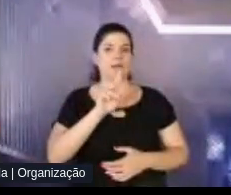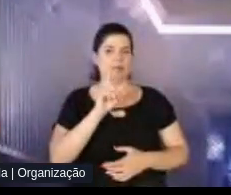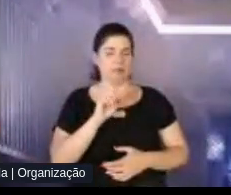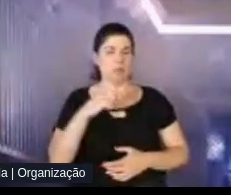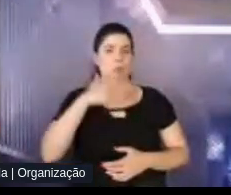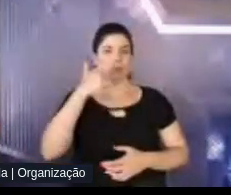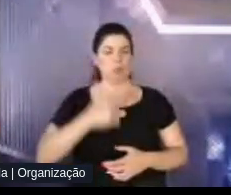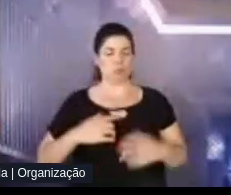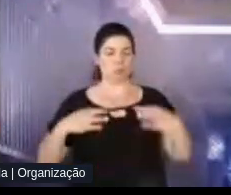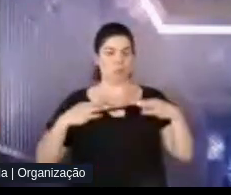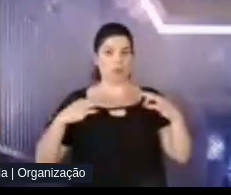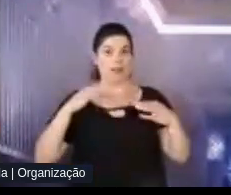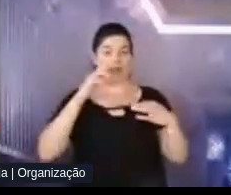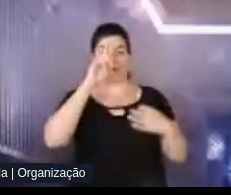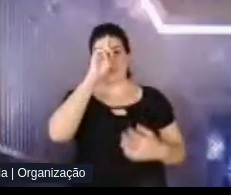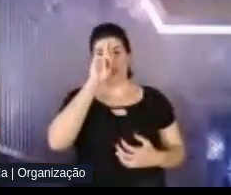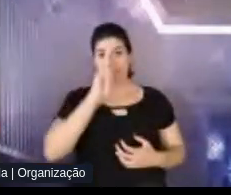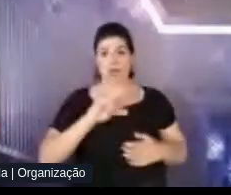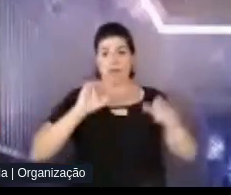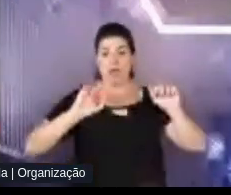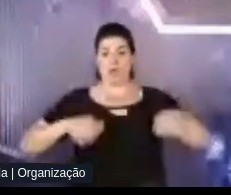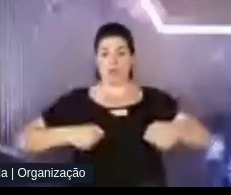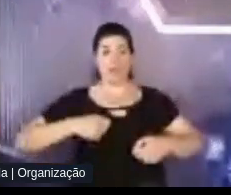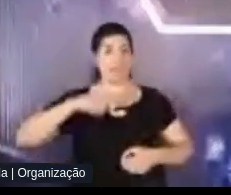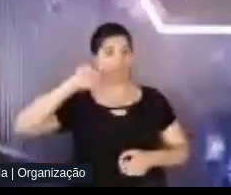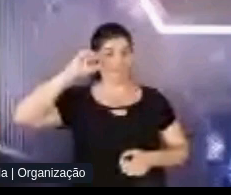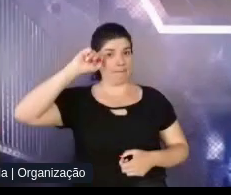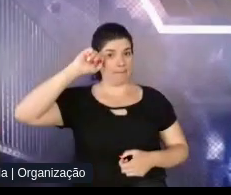blusa amarela e uma calça preta.